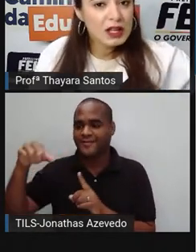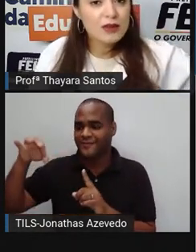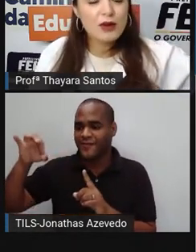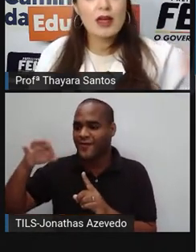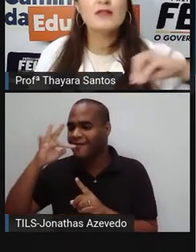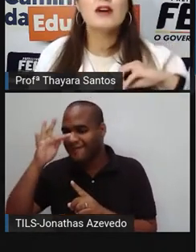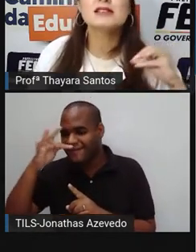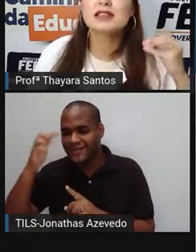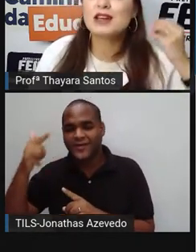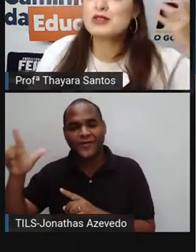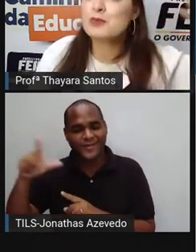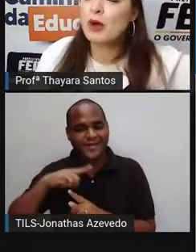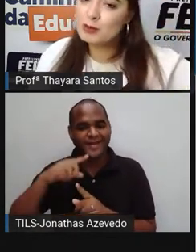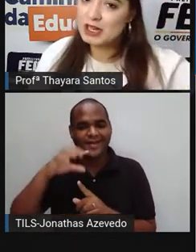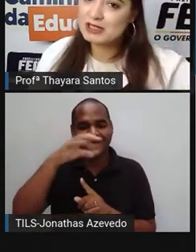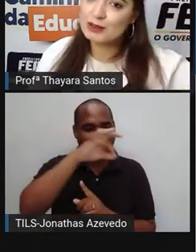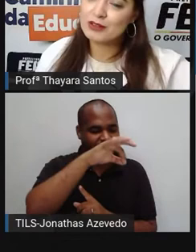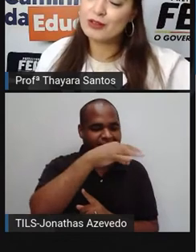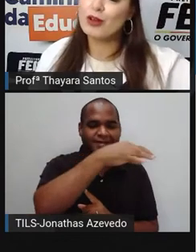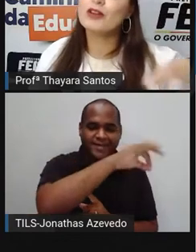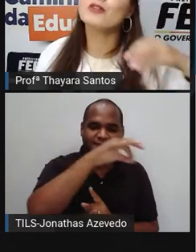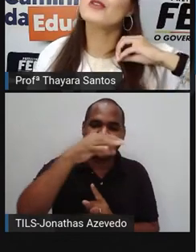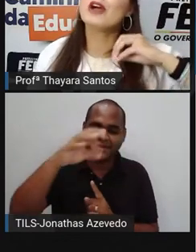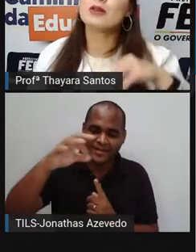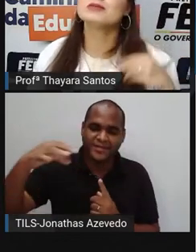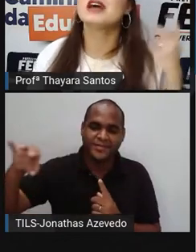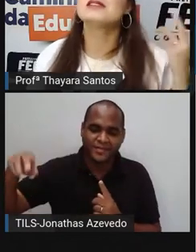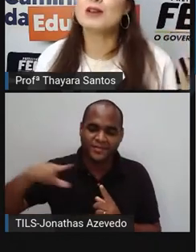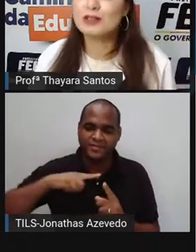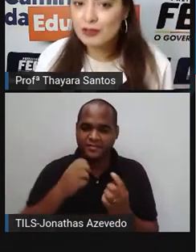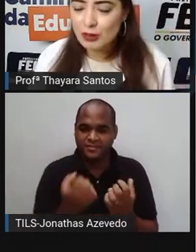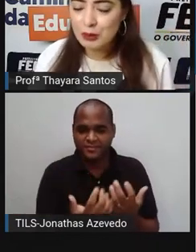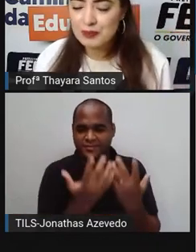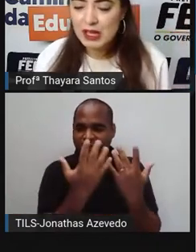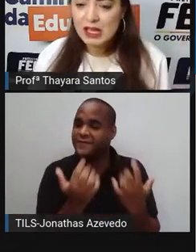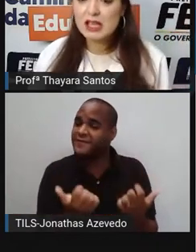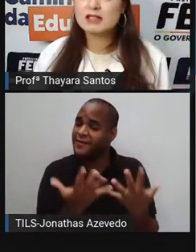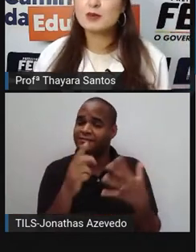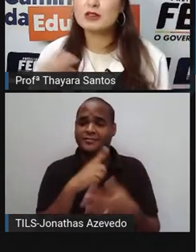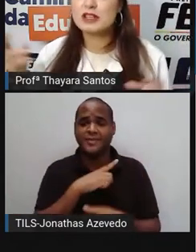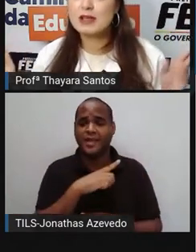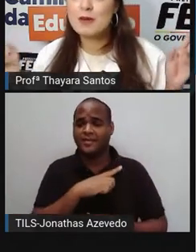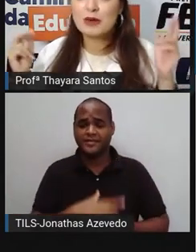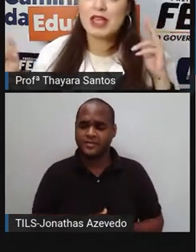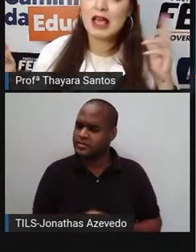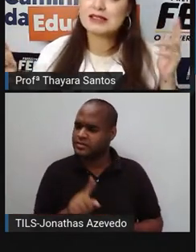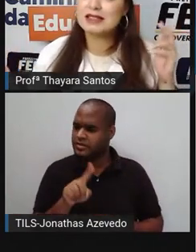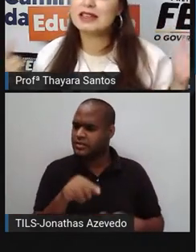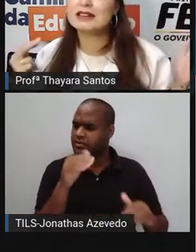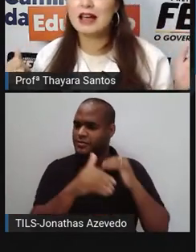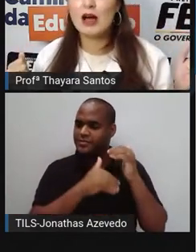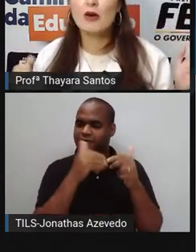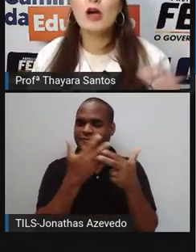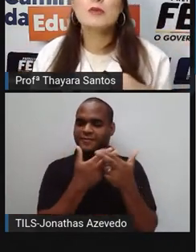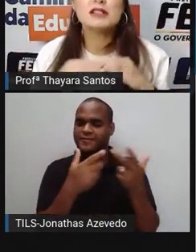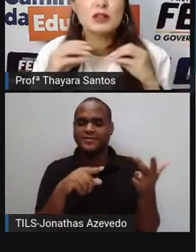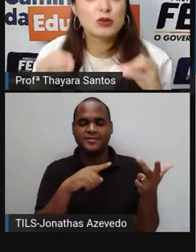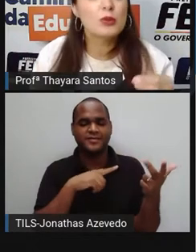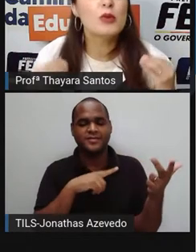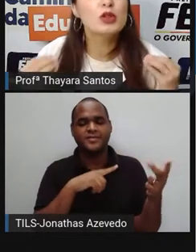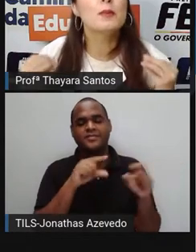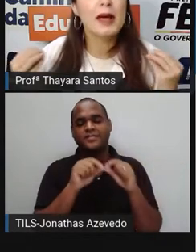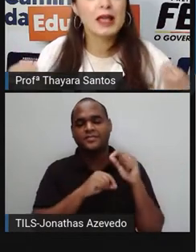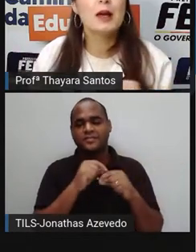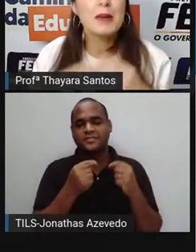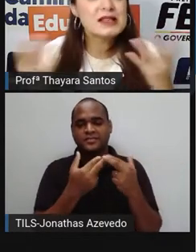outra flor e vão levar esse grão de pólen para essa outra flor vão fecundar essa outra flor e esse processo é meio que é acidental